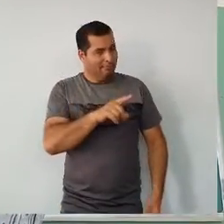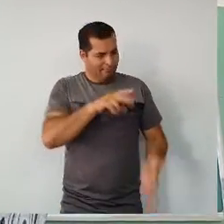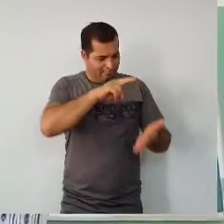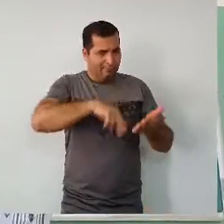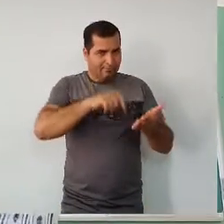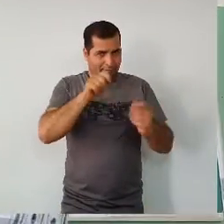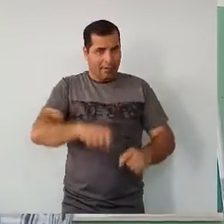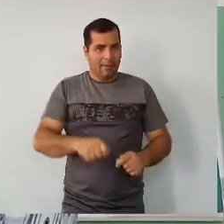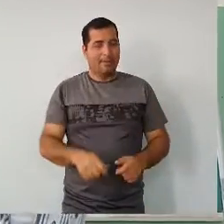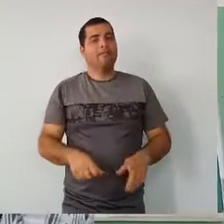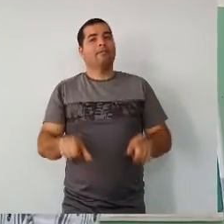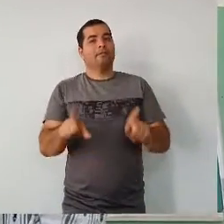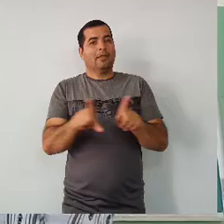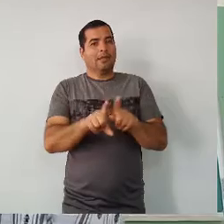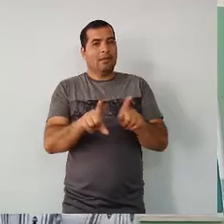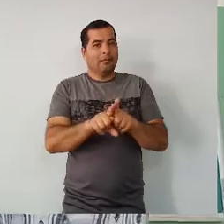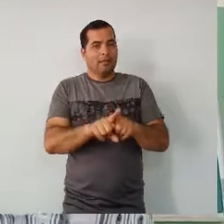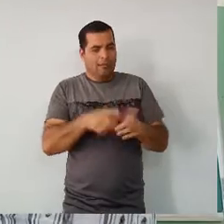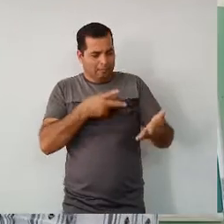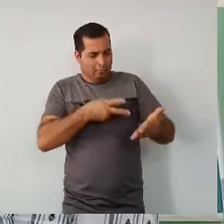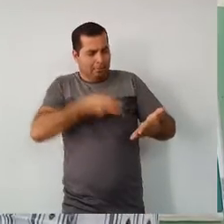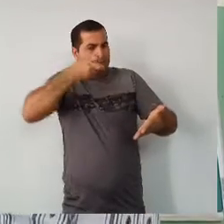vai conseguir